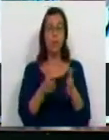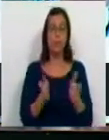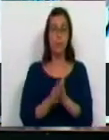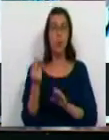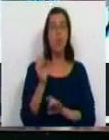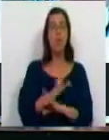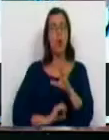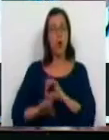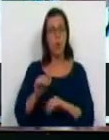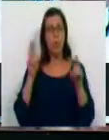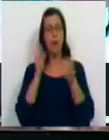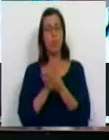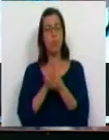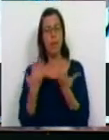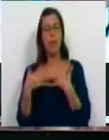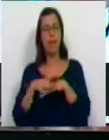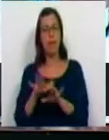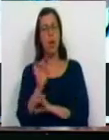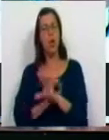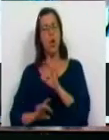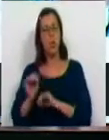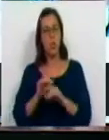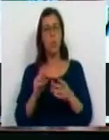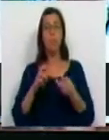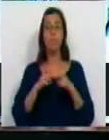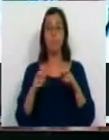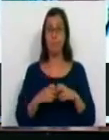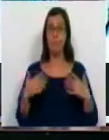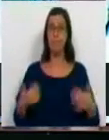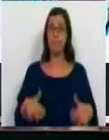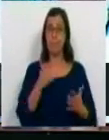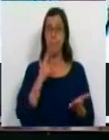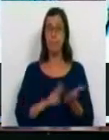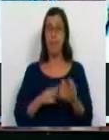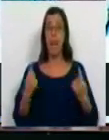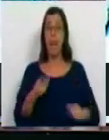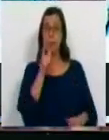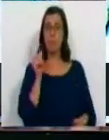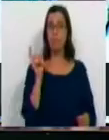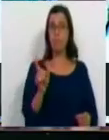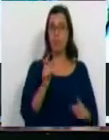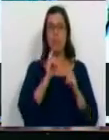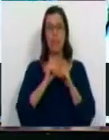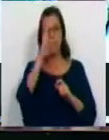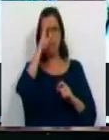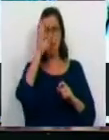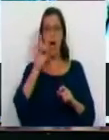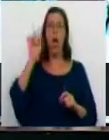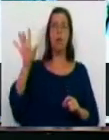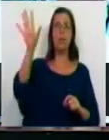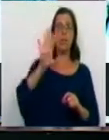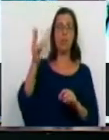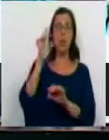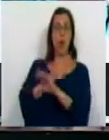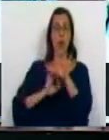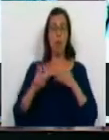União Europeia e o chamado processo de integração europeu estão numa encruzilhada. E há, na verdade, uma palavra que pode definir o estado da União Europeia nos